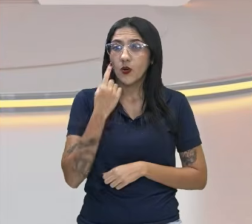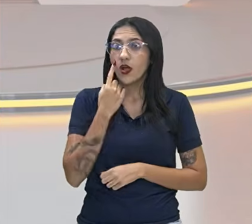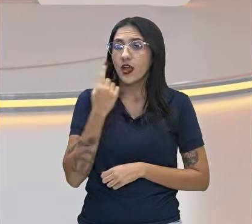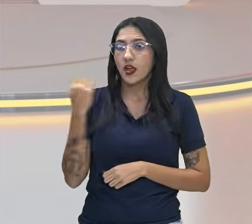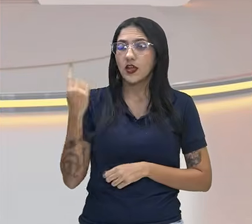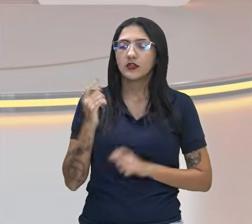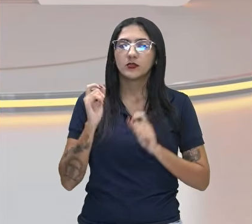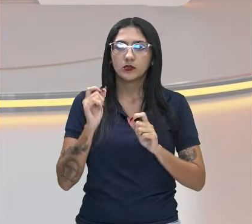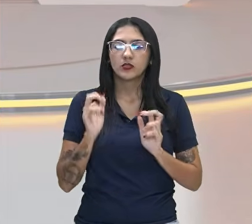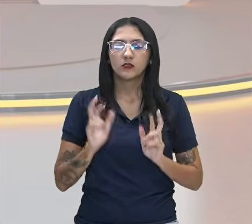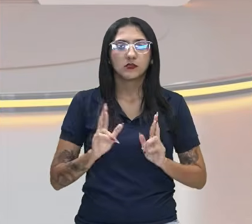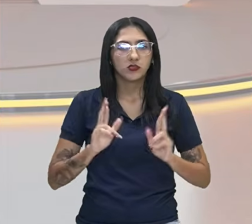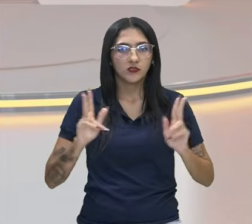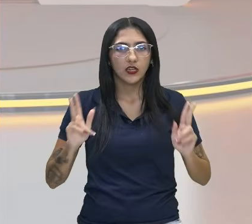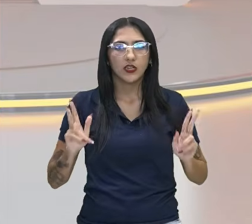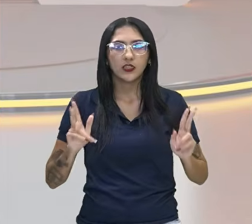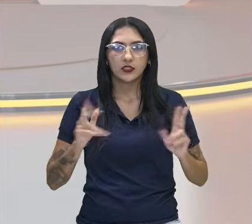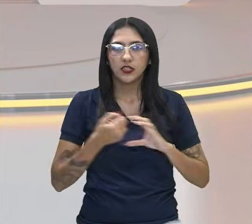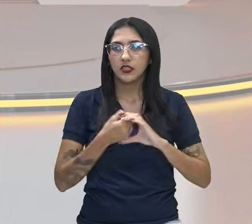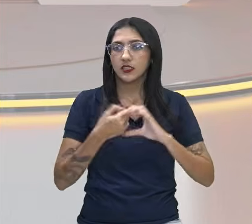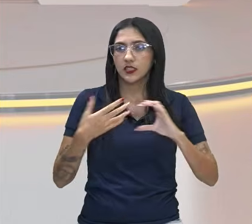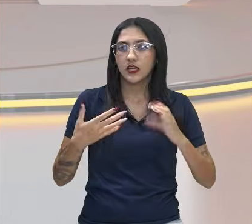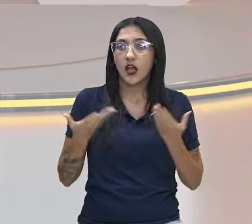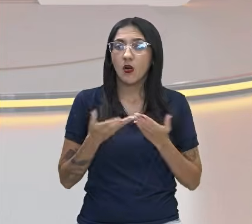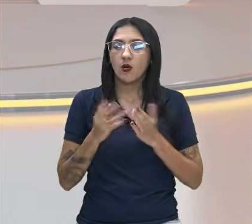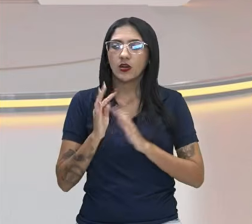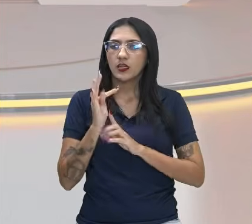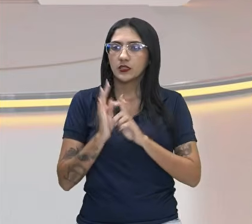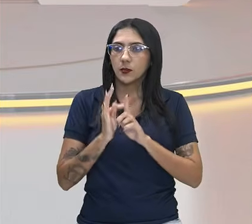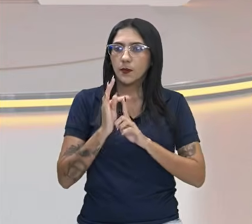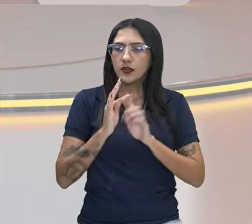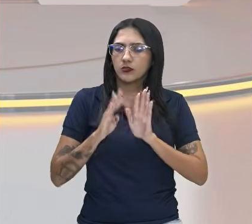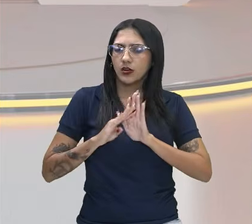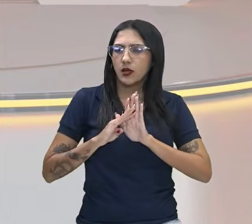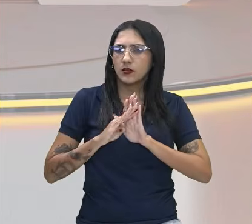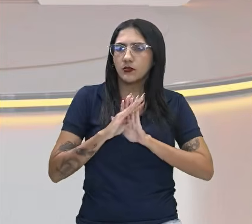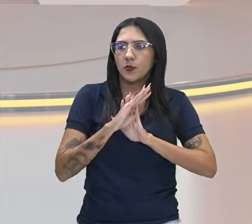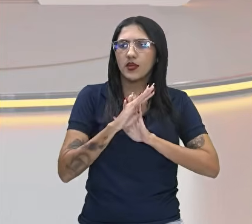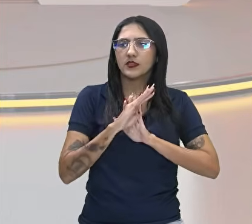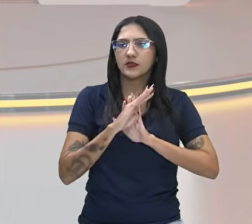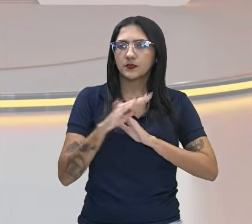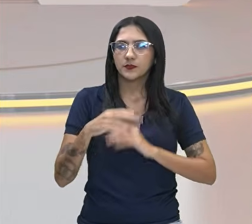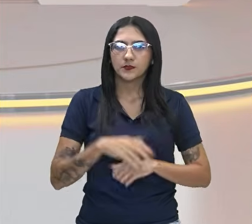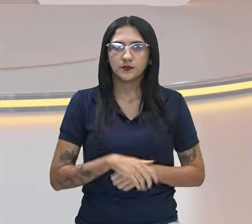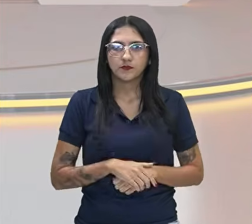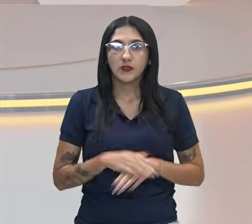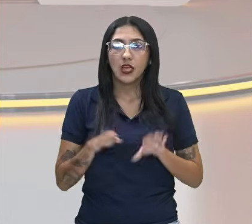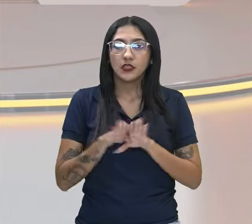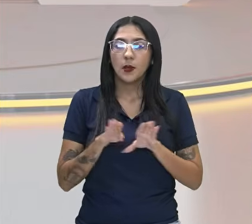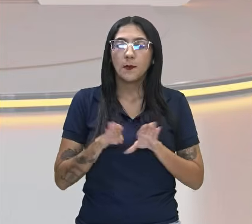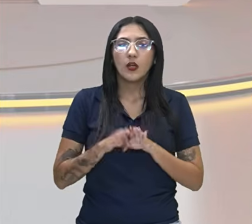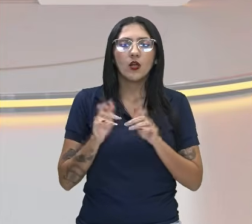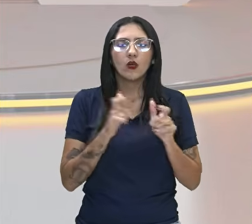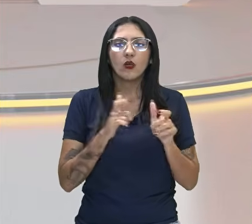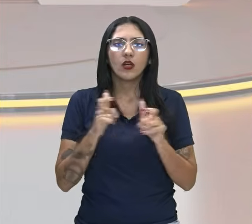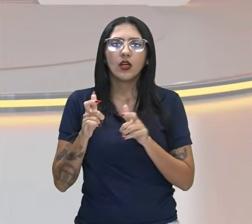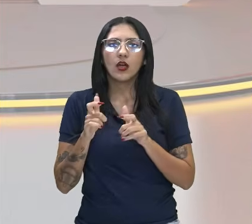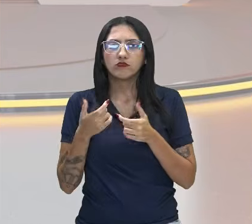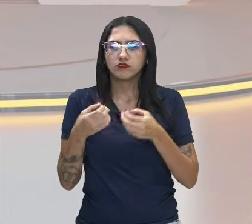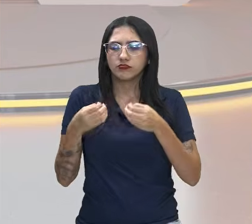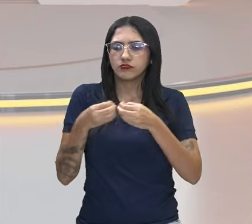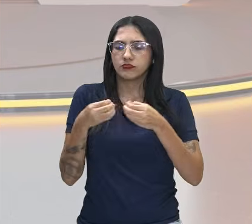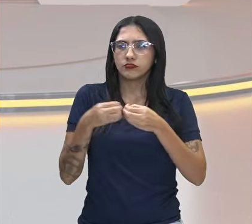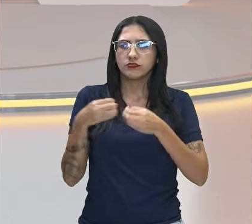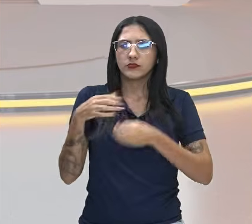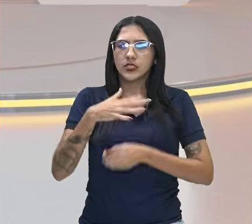vai ser diferente da polar, onde a temperatura, ela acaba aumentando, né? E vão se originar principalmente próximo ali entre